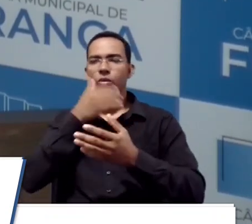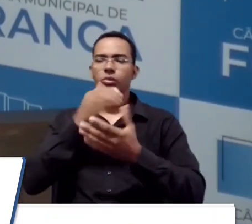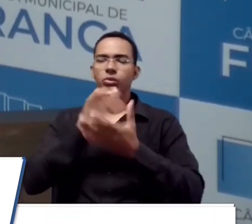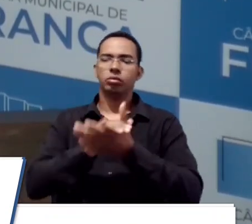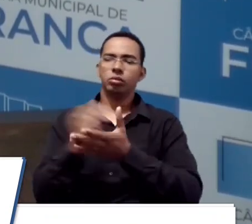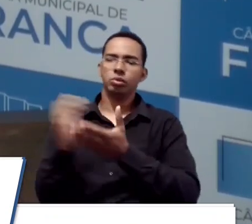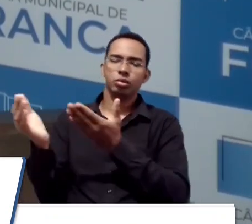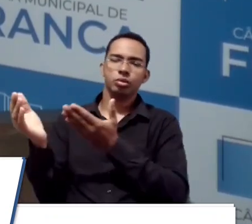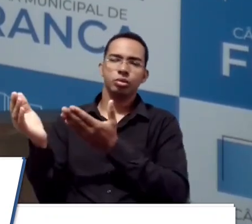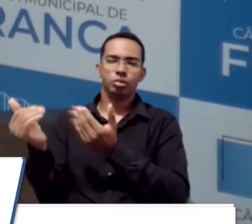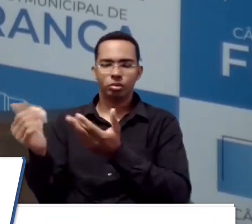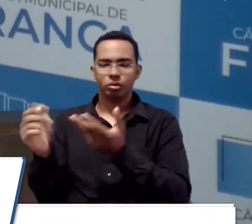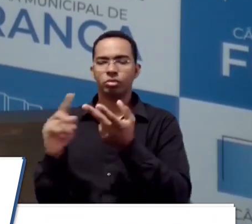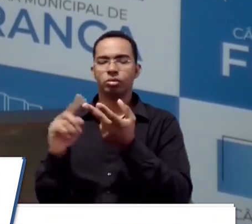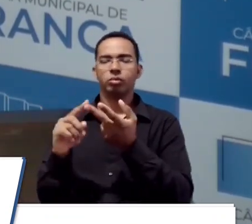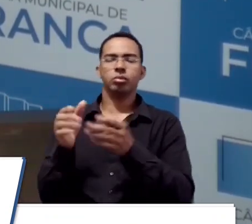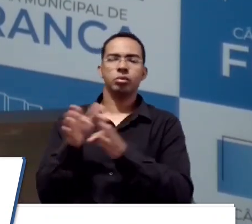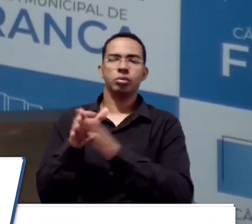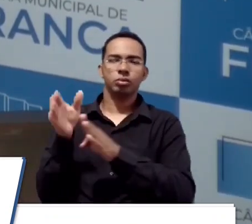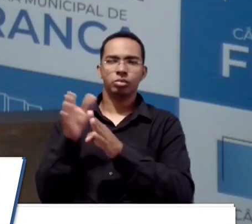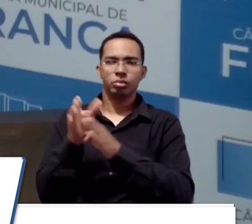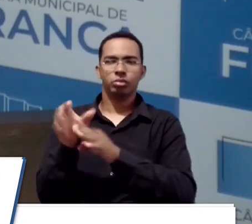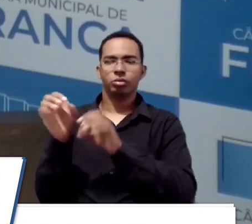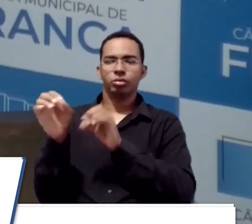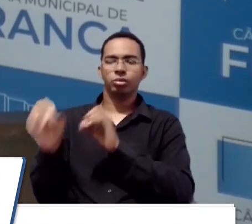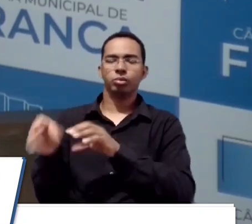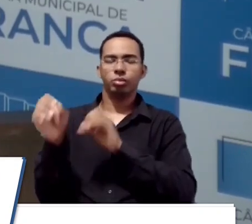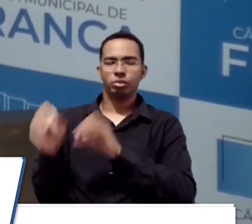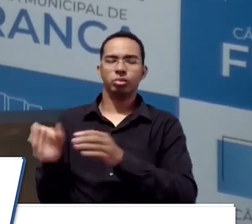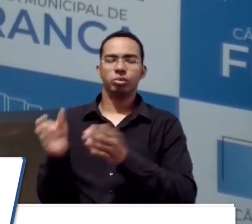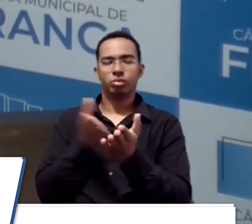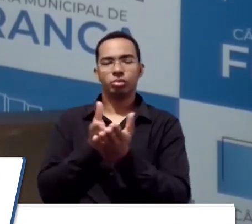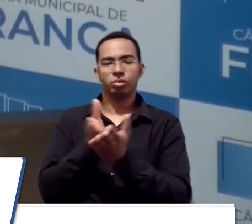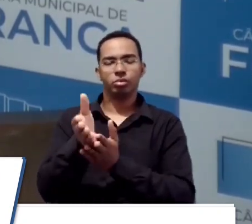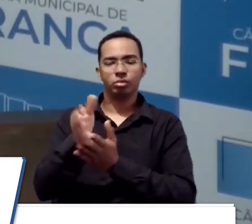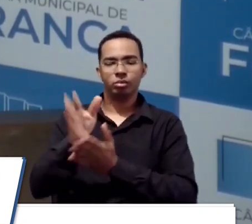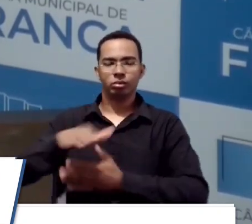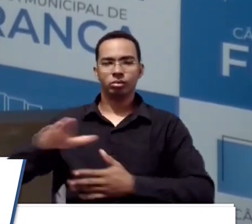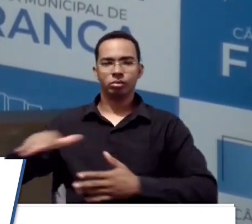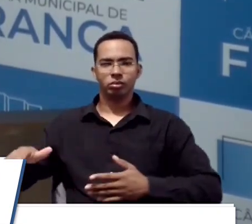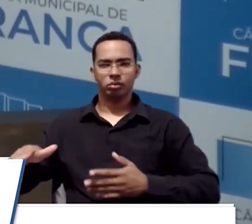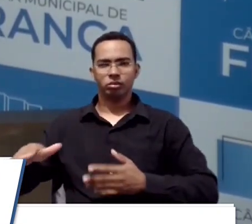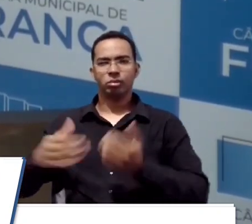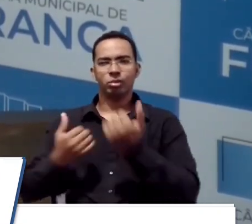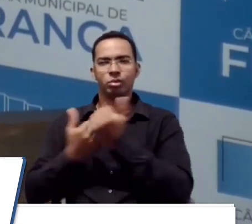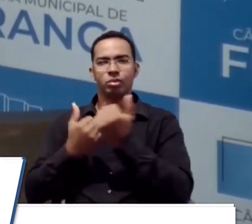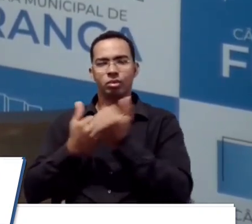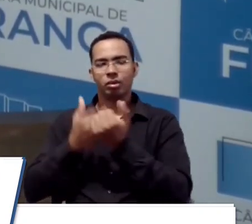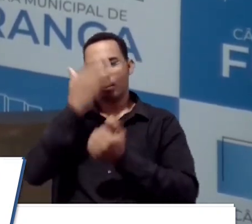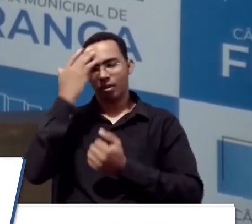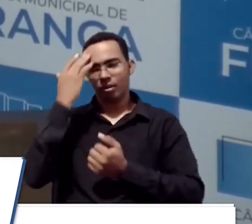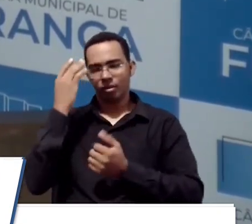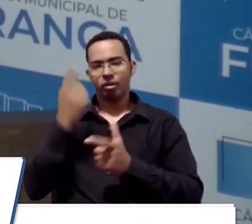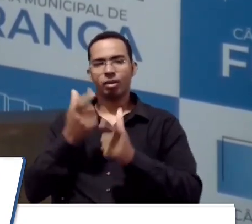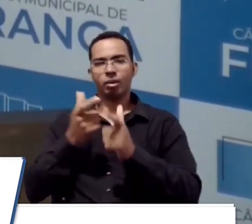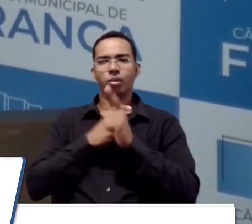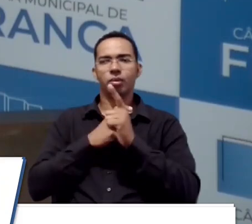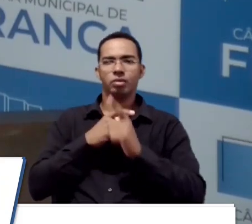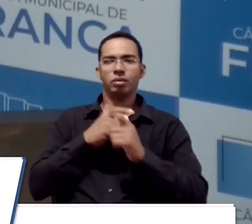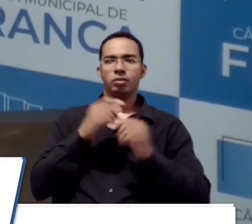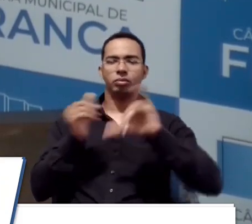jovens, acompanhamento na educação e encaminhamento das crianças, apoio a pessoas com dependência química e